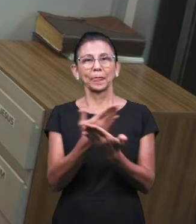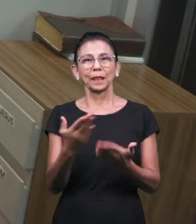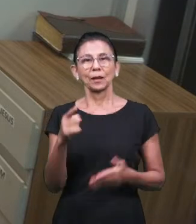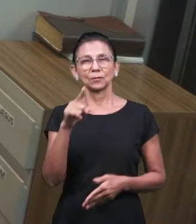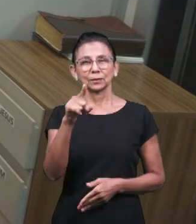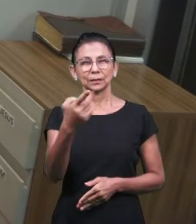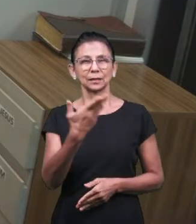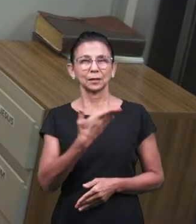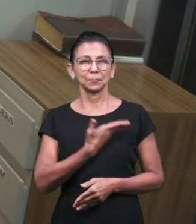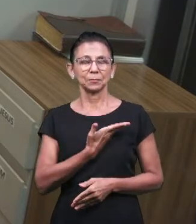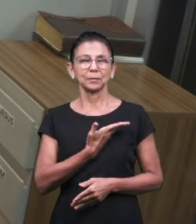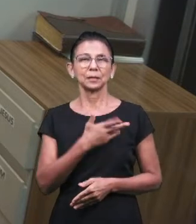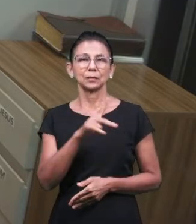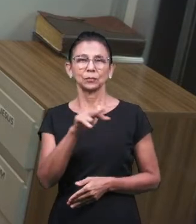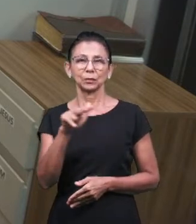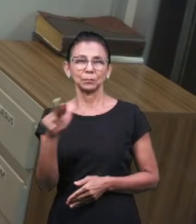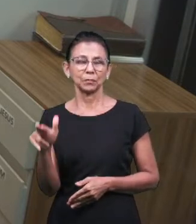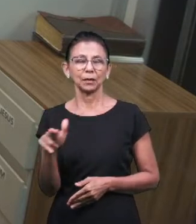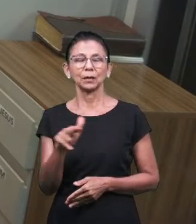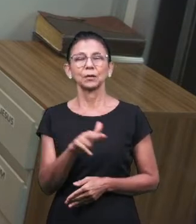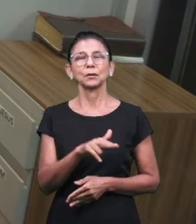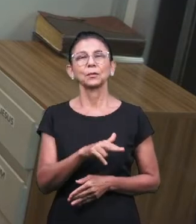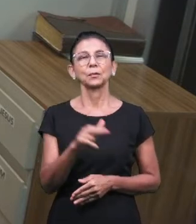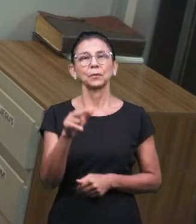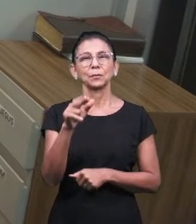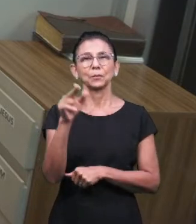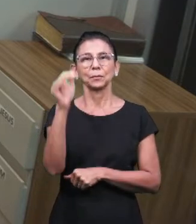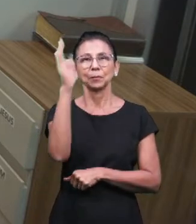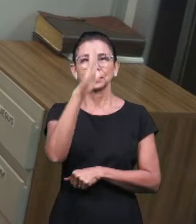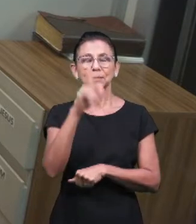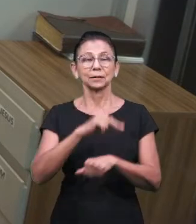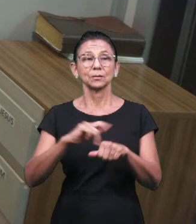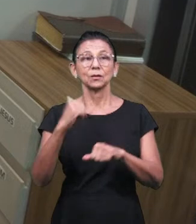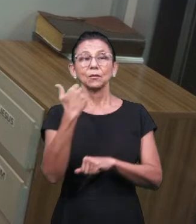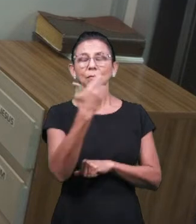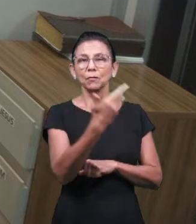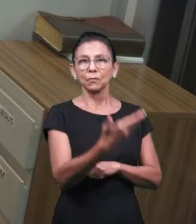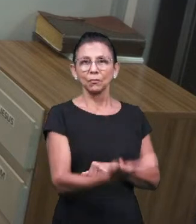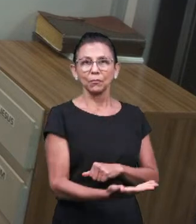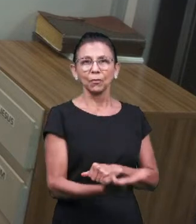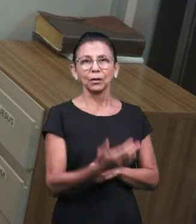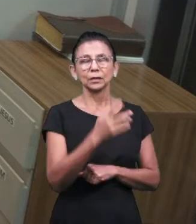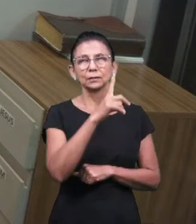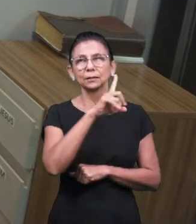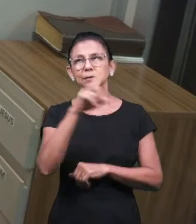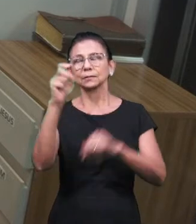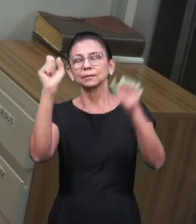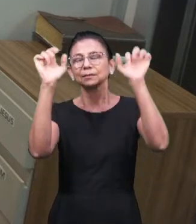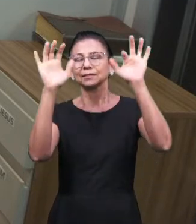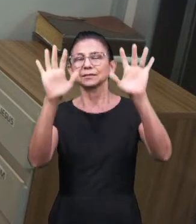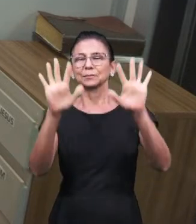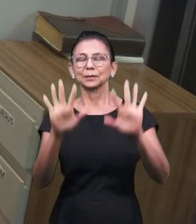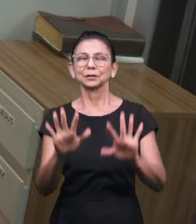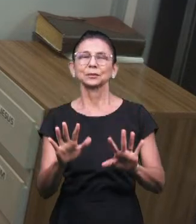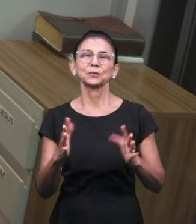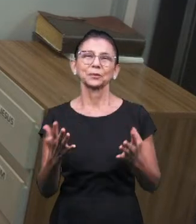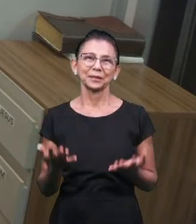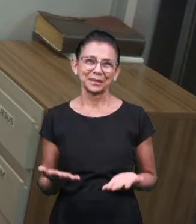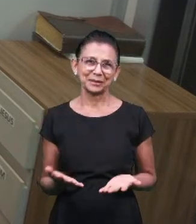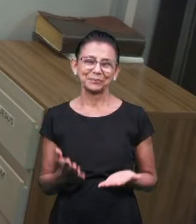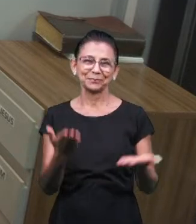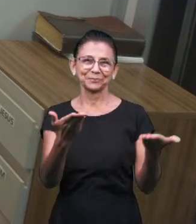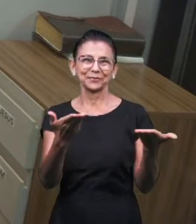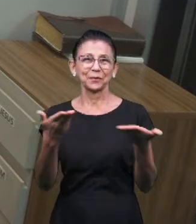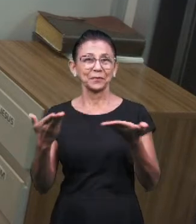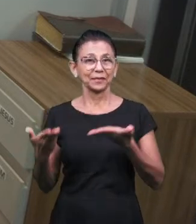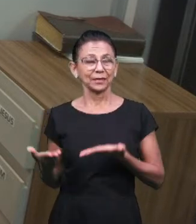amigo, irmão, irmã, no Brasil, no exterior, onde você estiver, que a boa mão do Senhor esteja sobre a sua vida. Quero convidar você